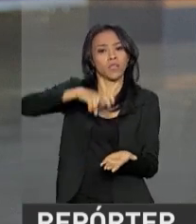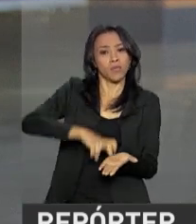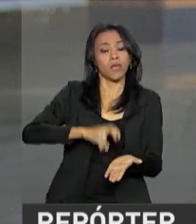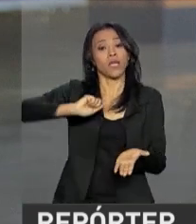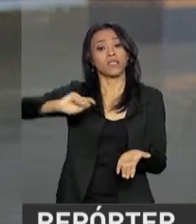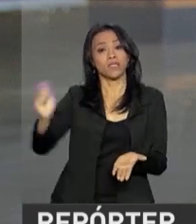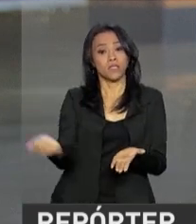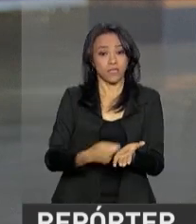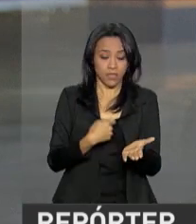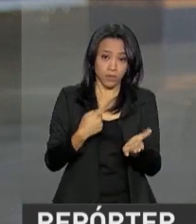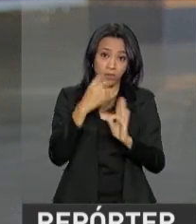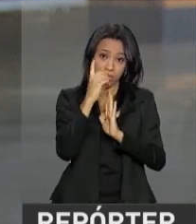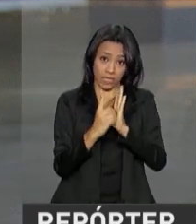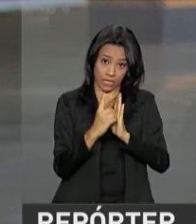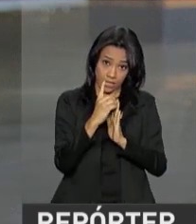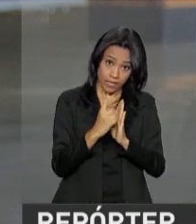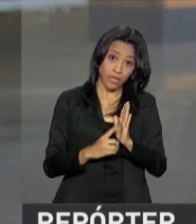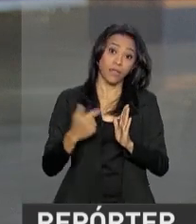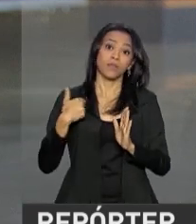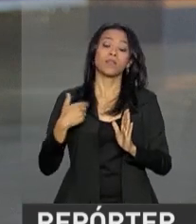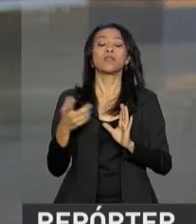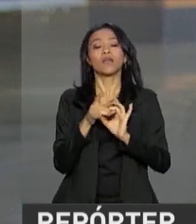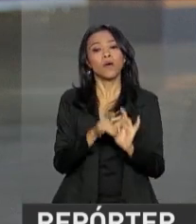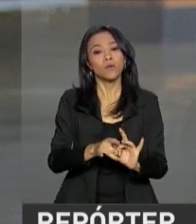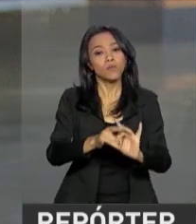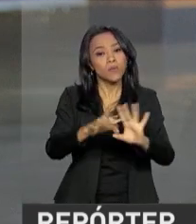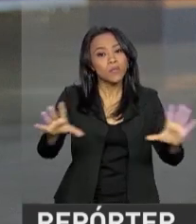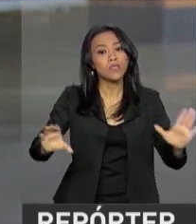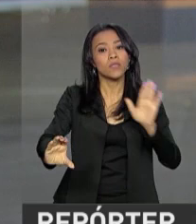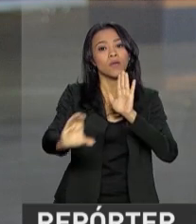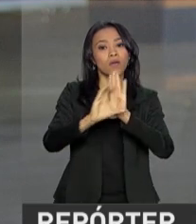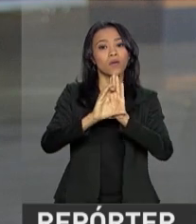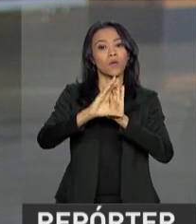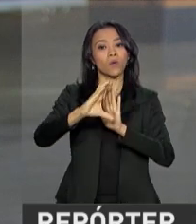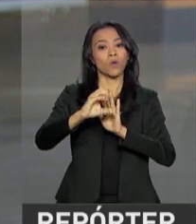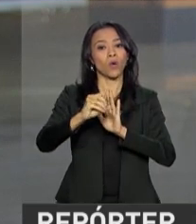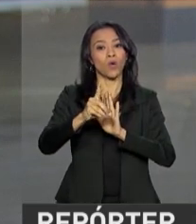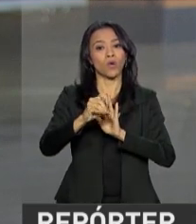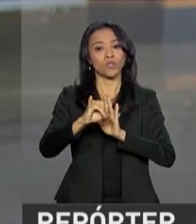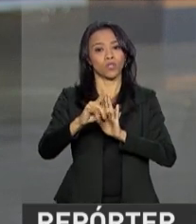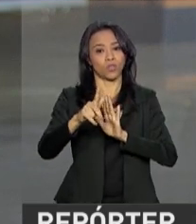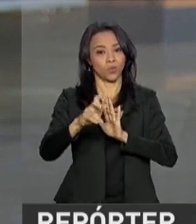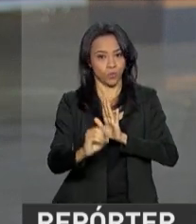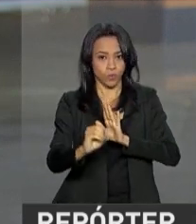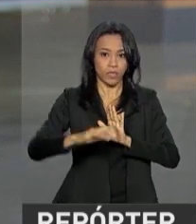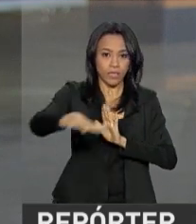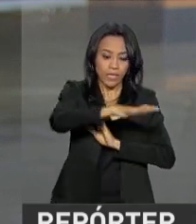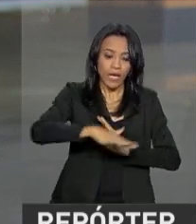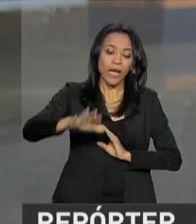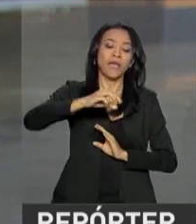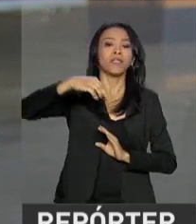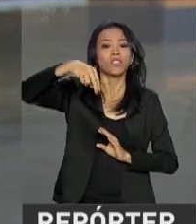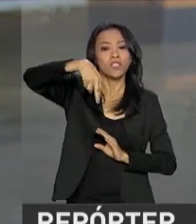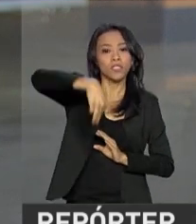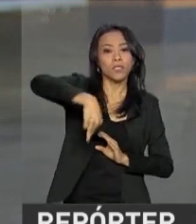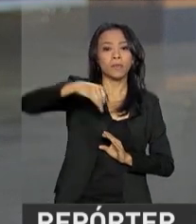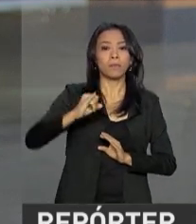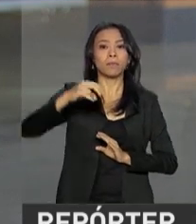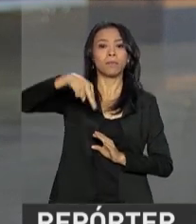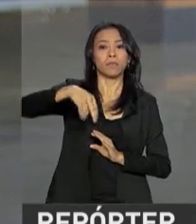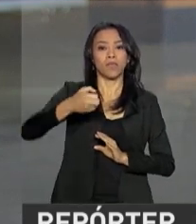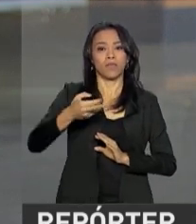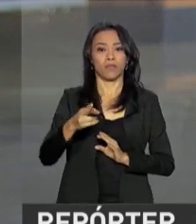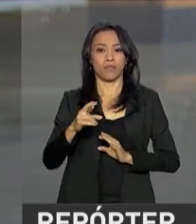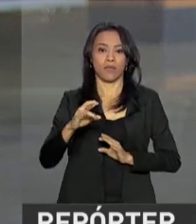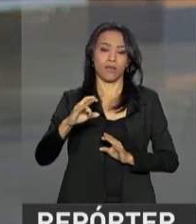de decretos que atualiza o código de mineração ea lei que disciplina a cobrança da compensação financeira pela exploração de